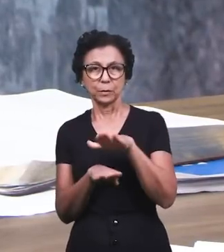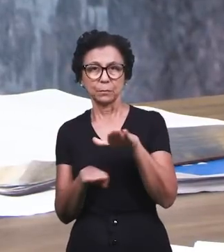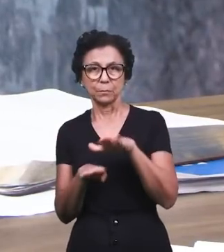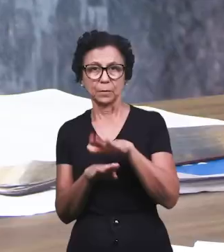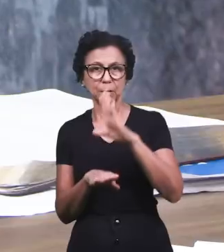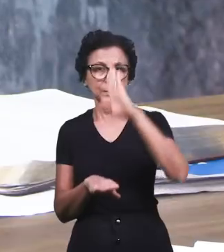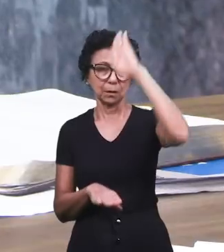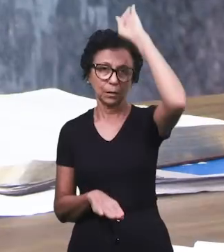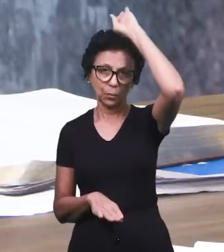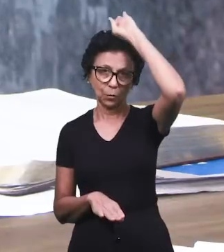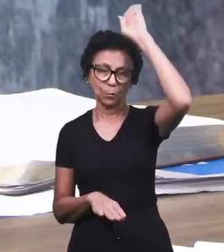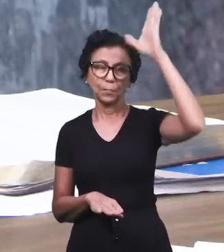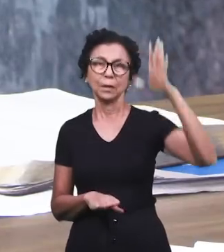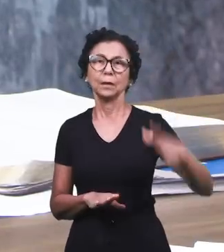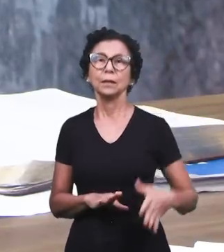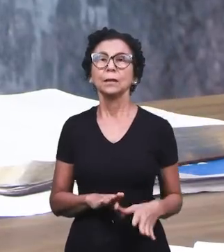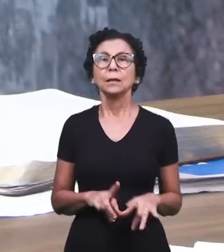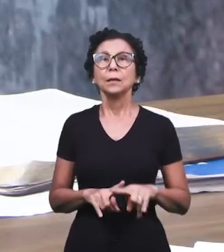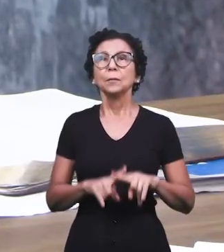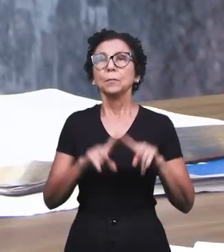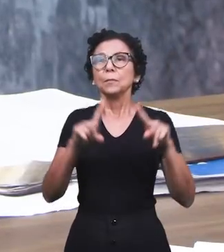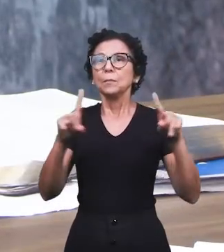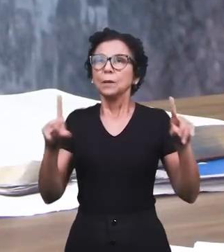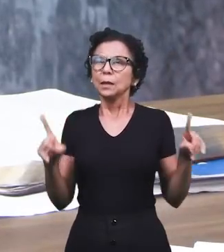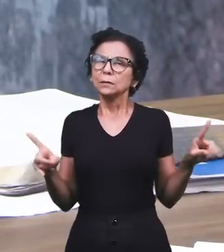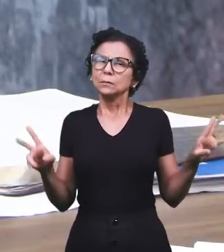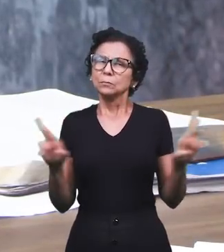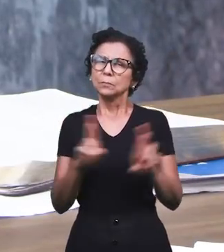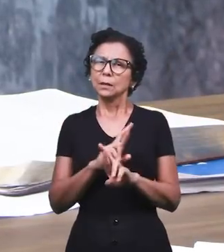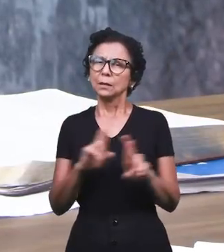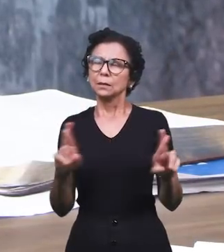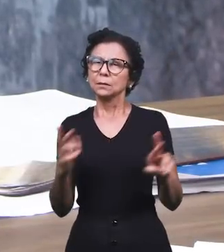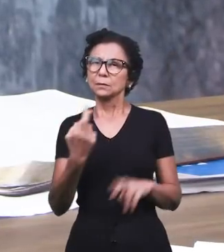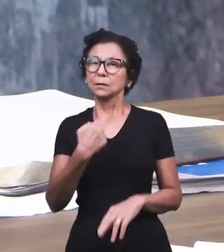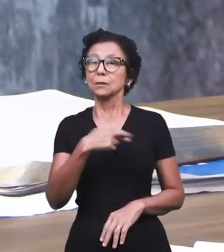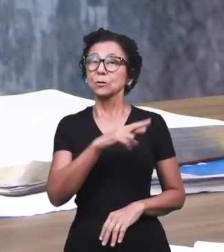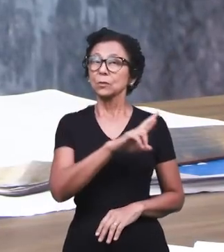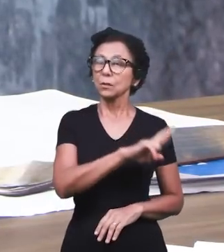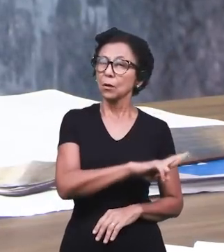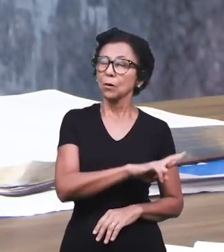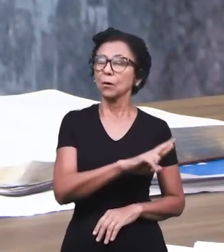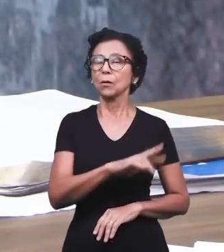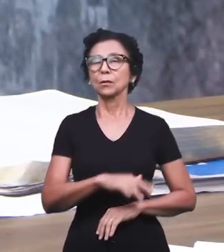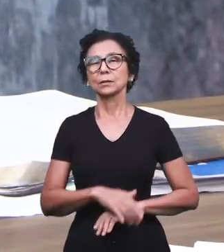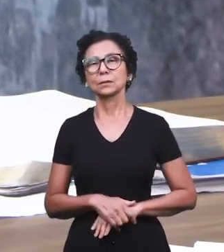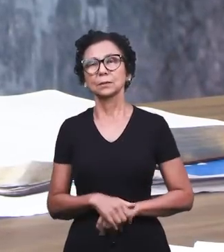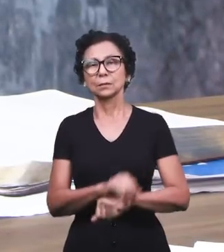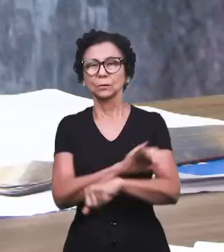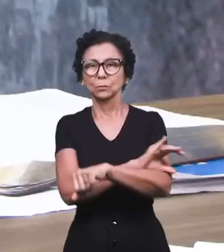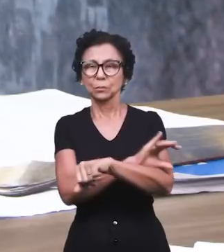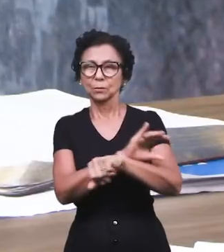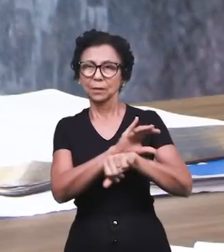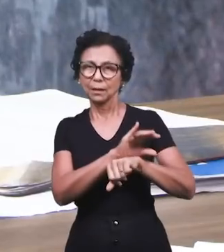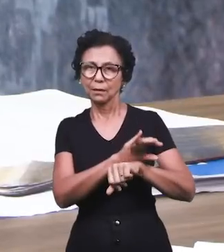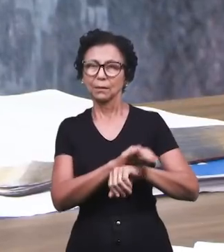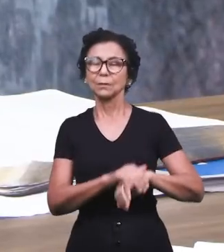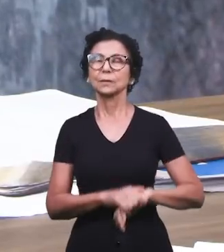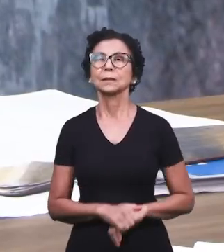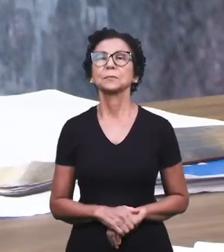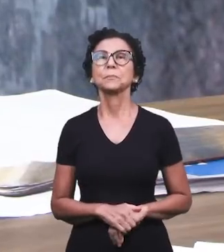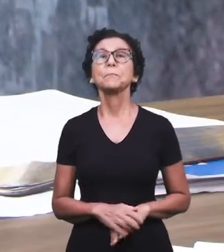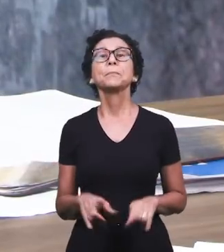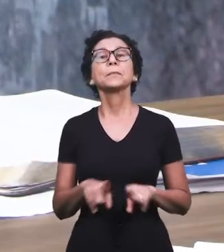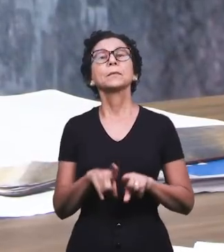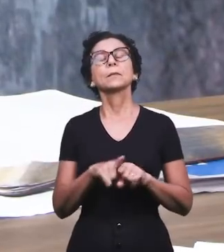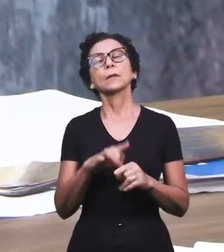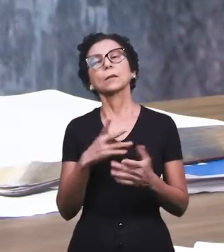Roma, submisso ao Império, mas que tinha uma conexão religiosa, cultural, que era daquele povo. Aliás,